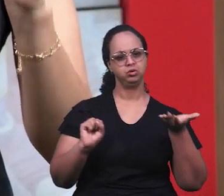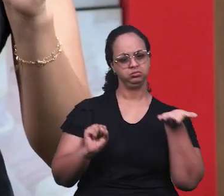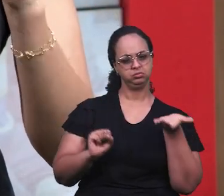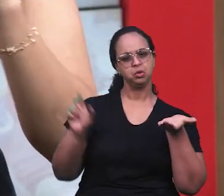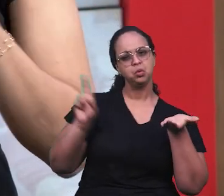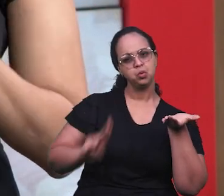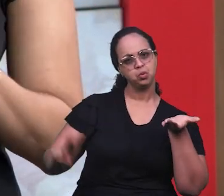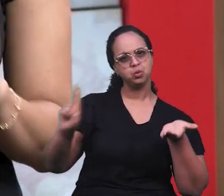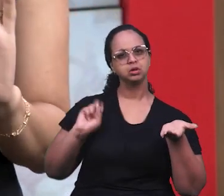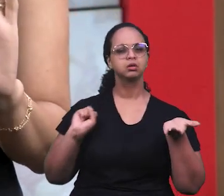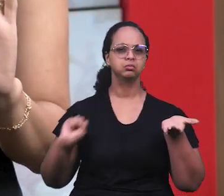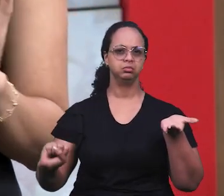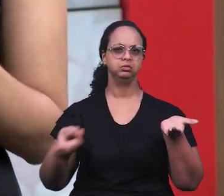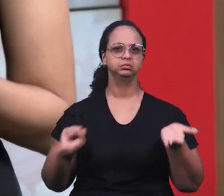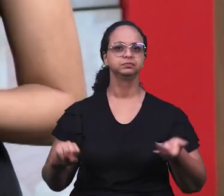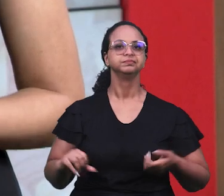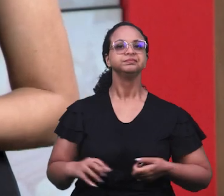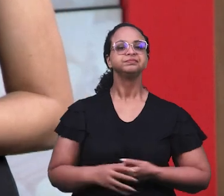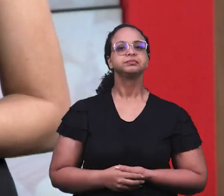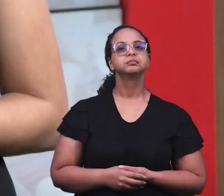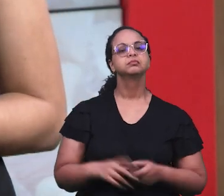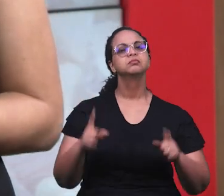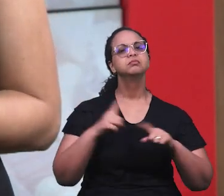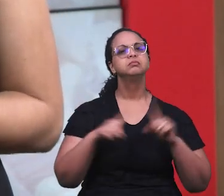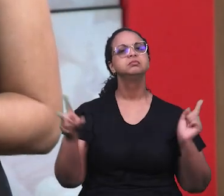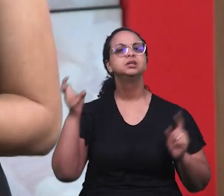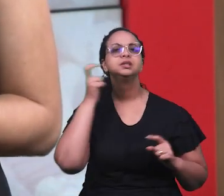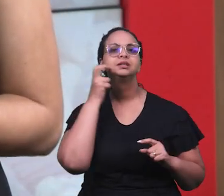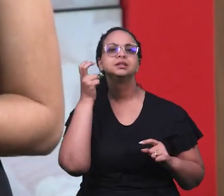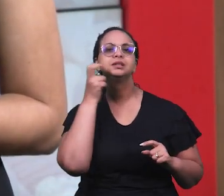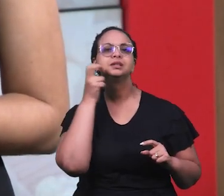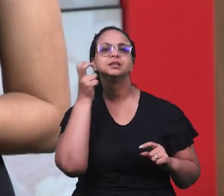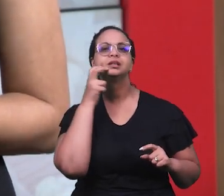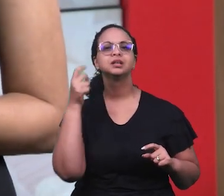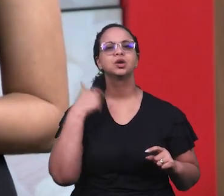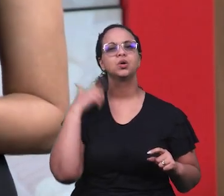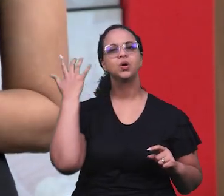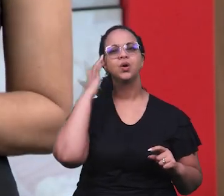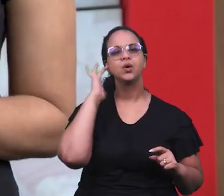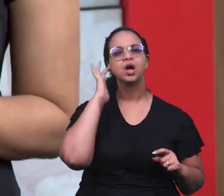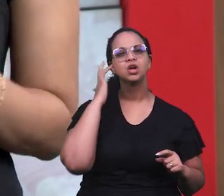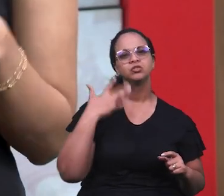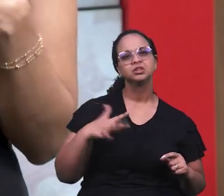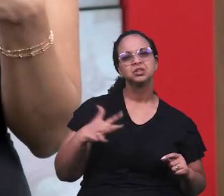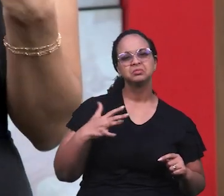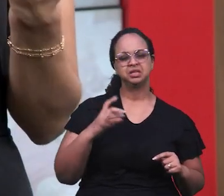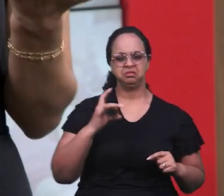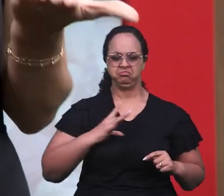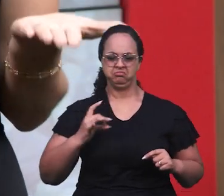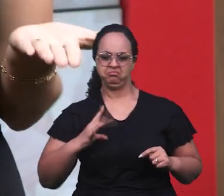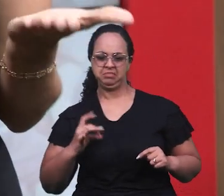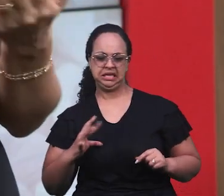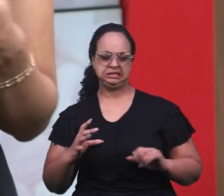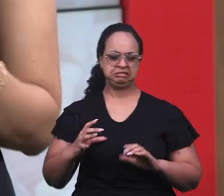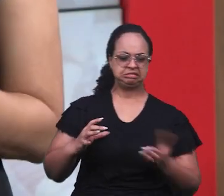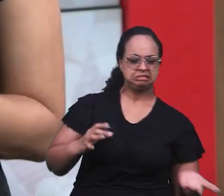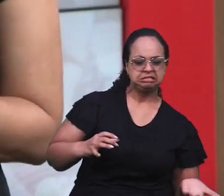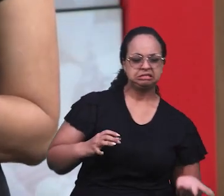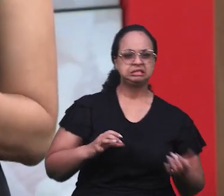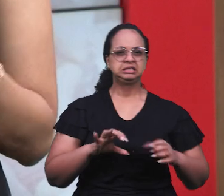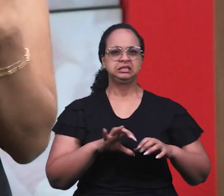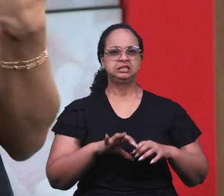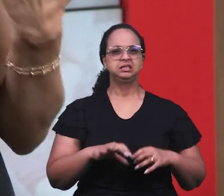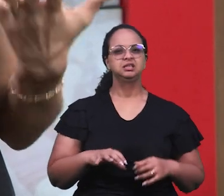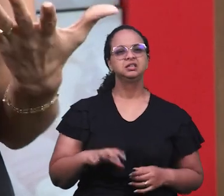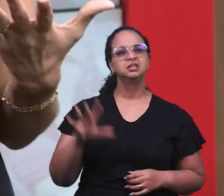mão interpretando, você pode. Mas, Natália, eu acho que eu vou tremer, tenho medo do cálice e do pão